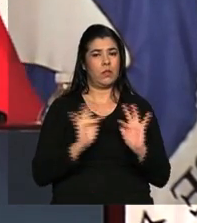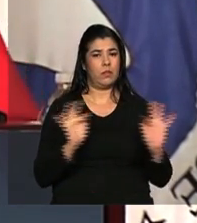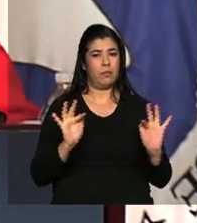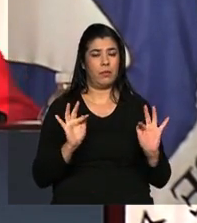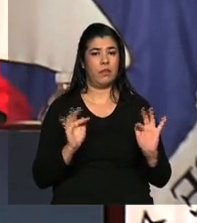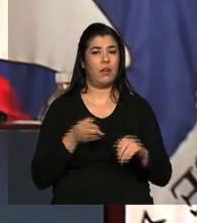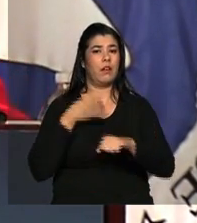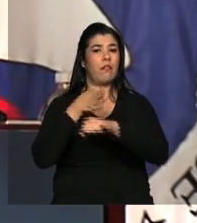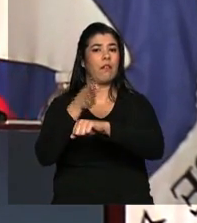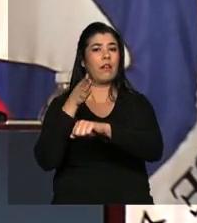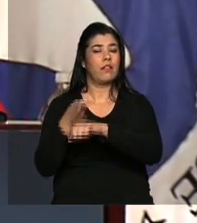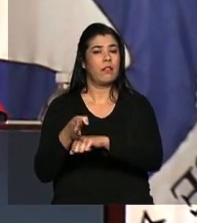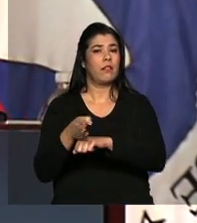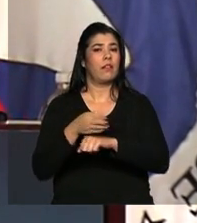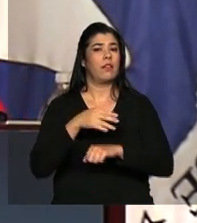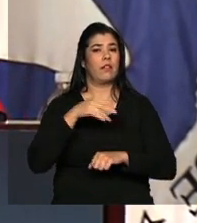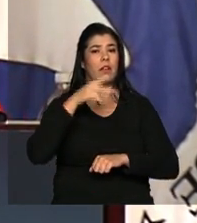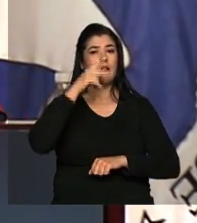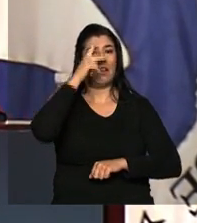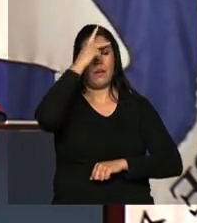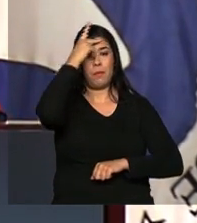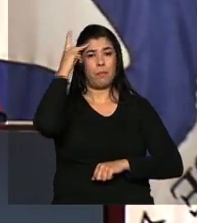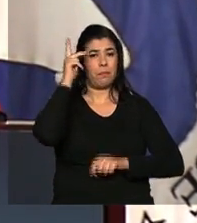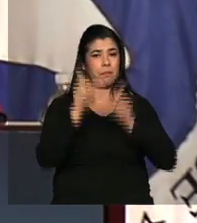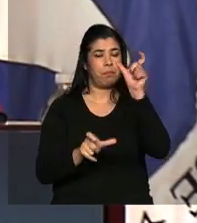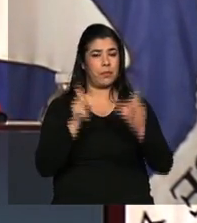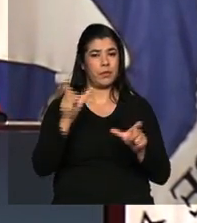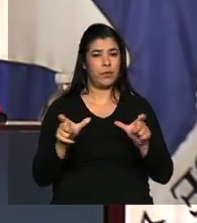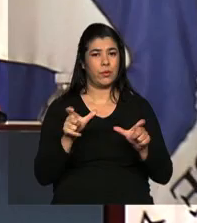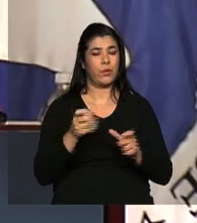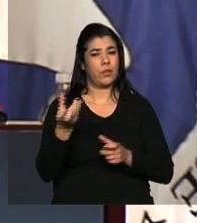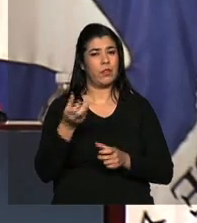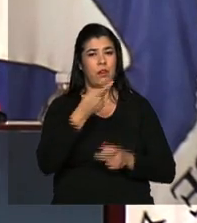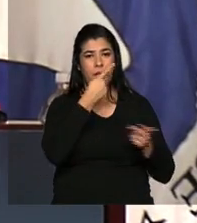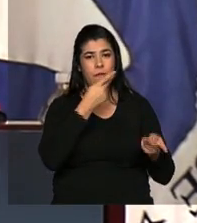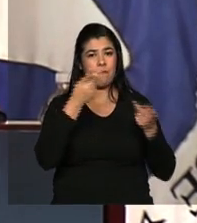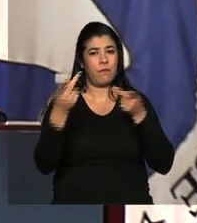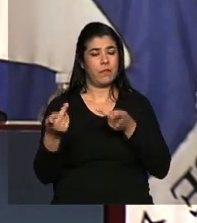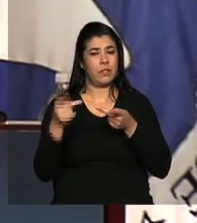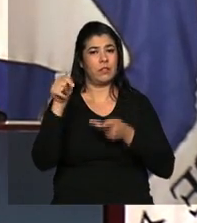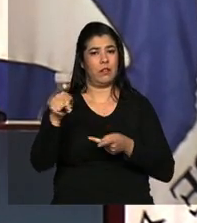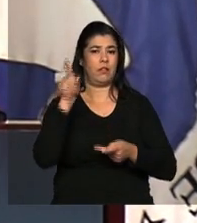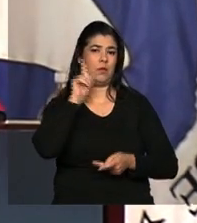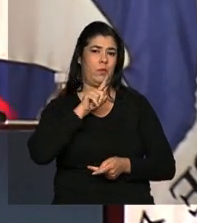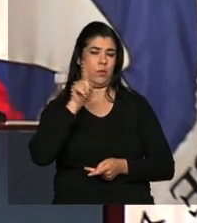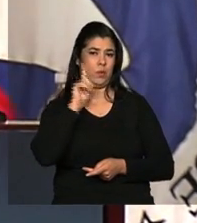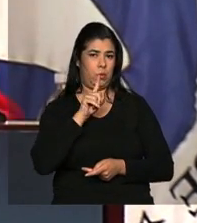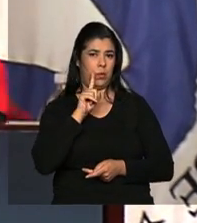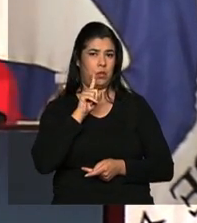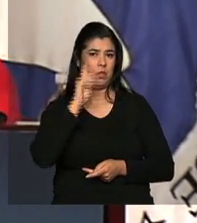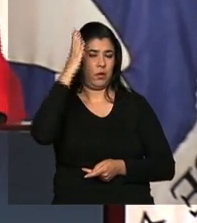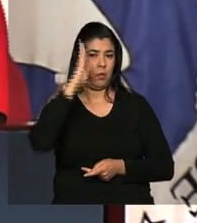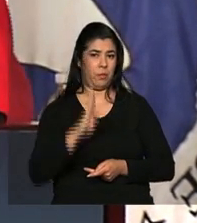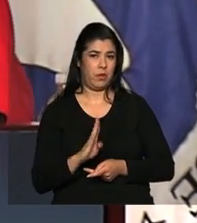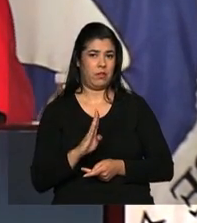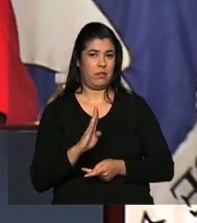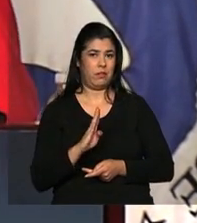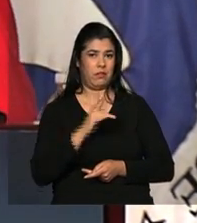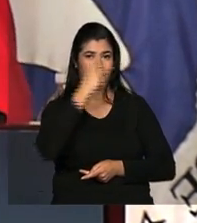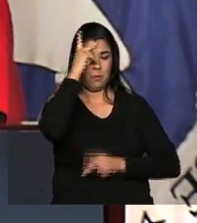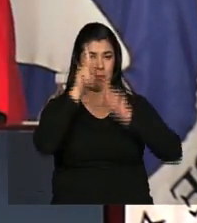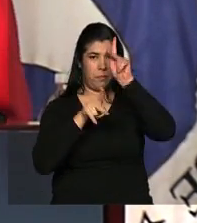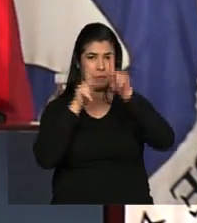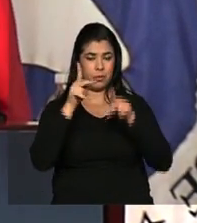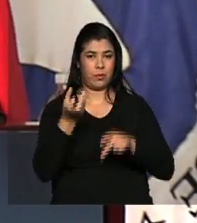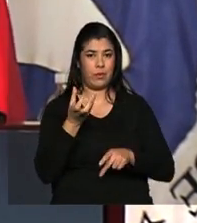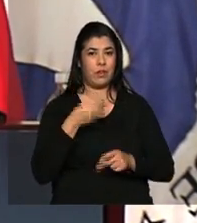muitos brasileiros que visitam os Estados Unidos todos os anos, em especial aqueles que aqui